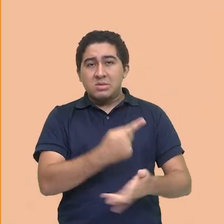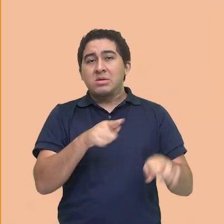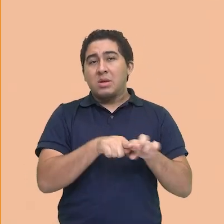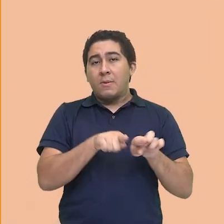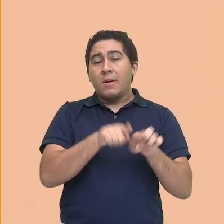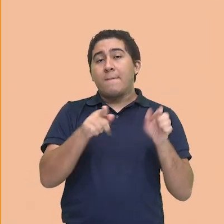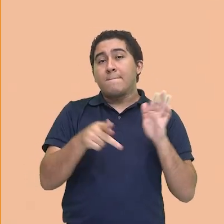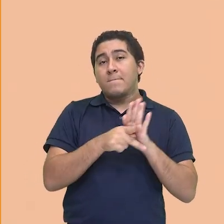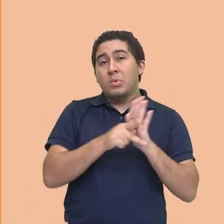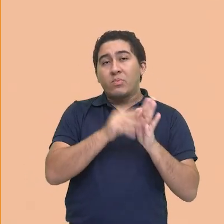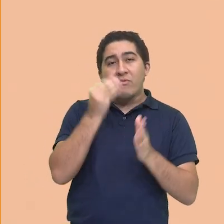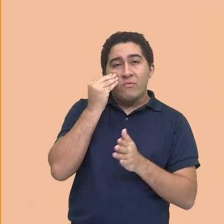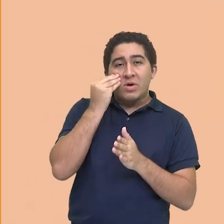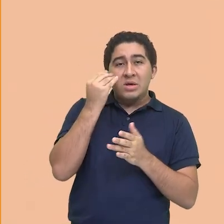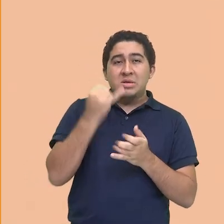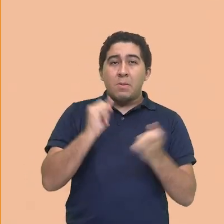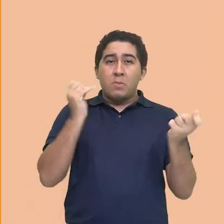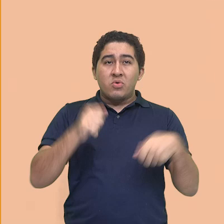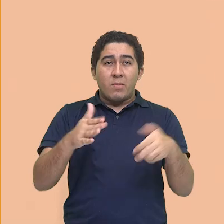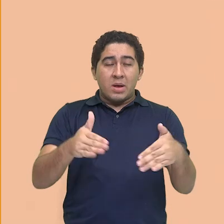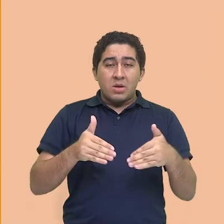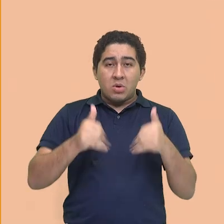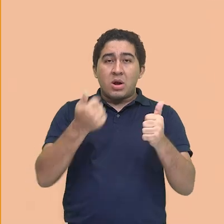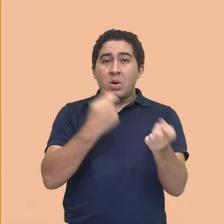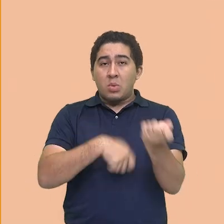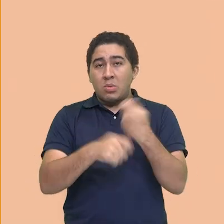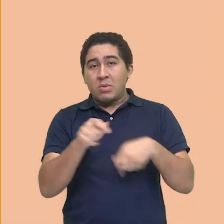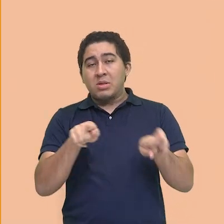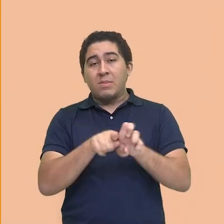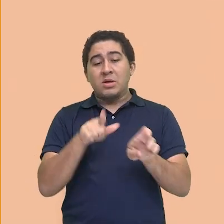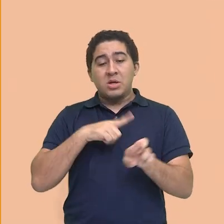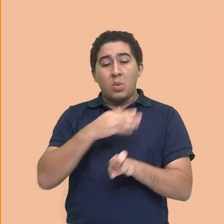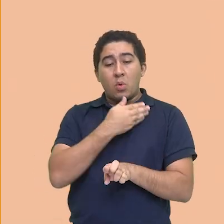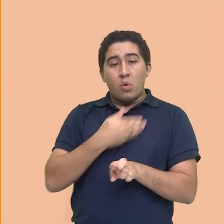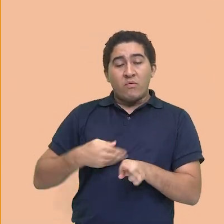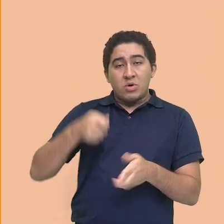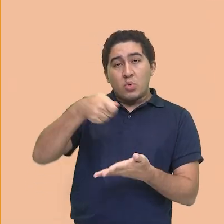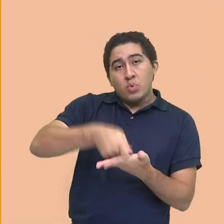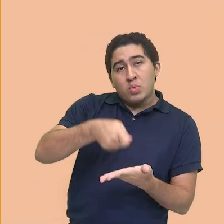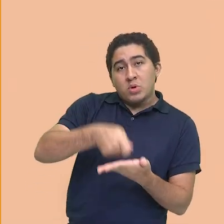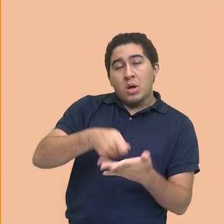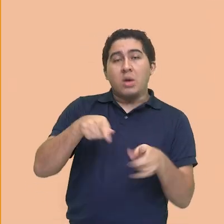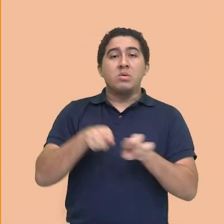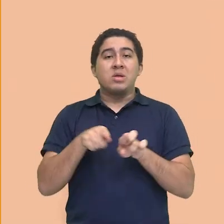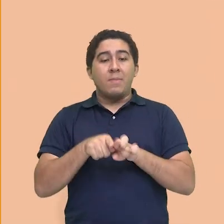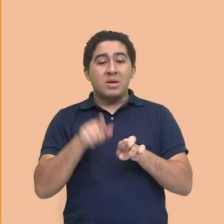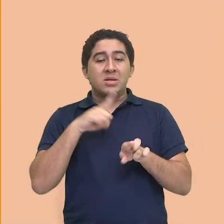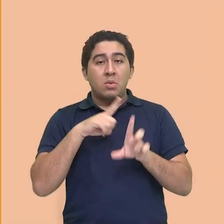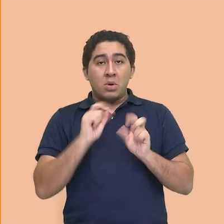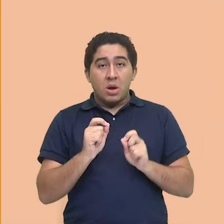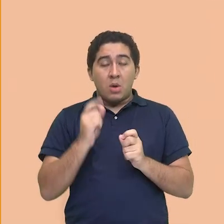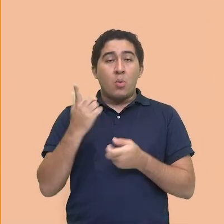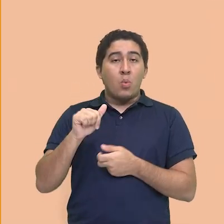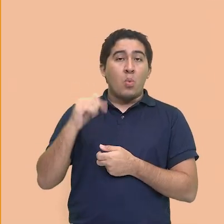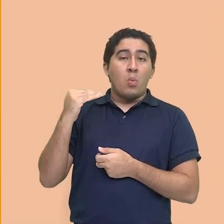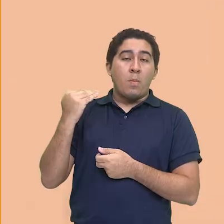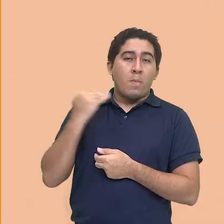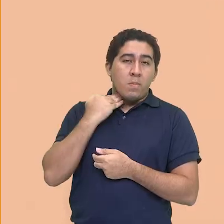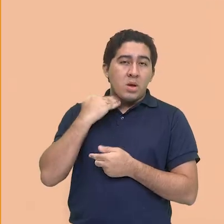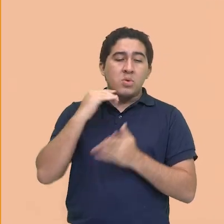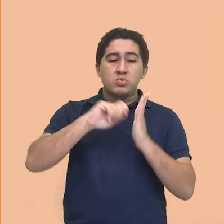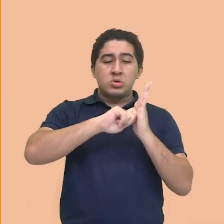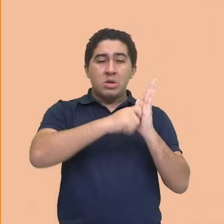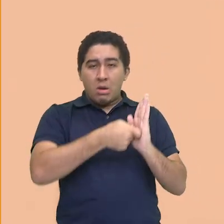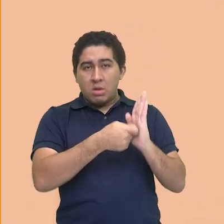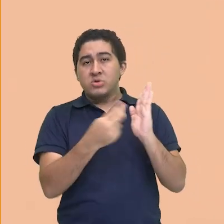econômicas de melhoria, né, o fato dele ter um governo mais autoritário, o fato dele mexer com a poupança da população,